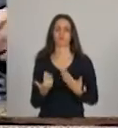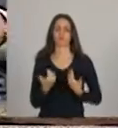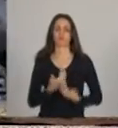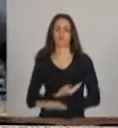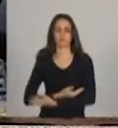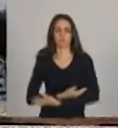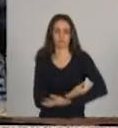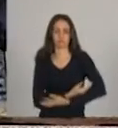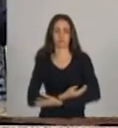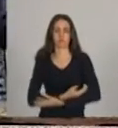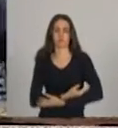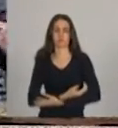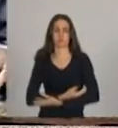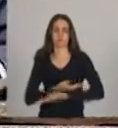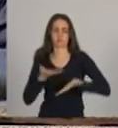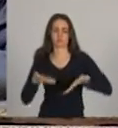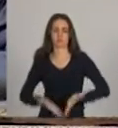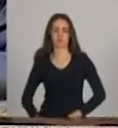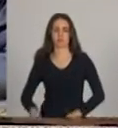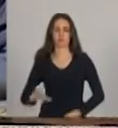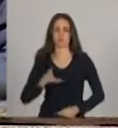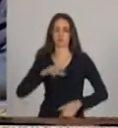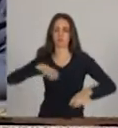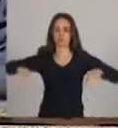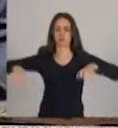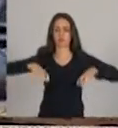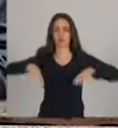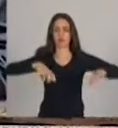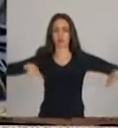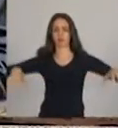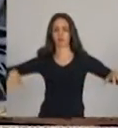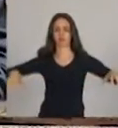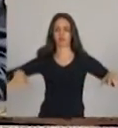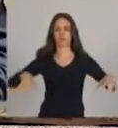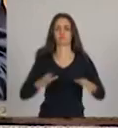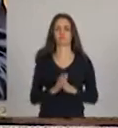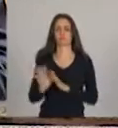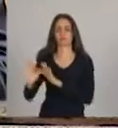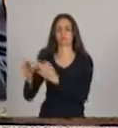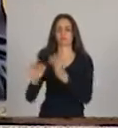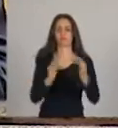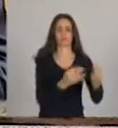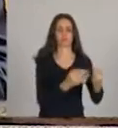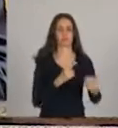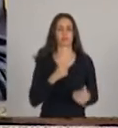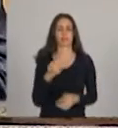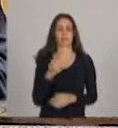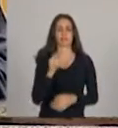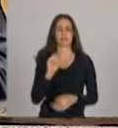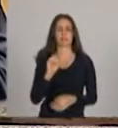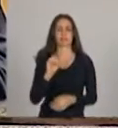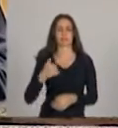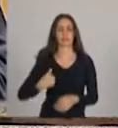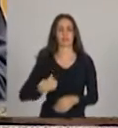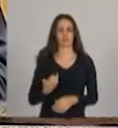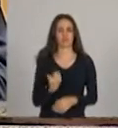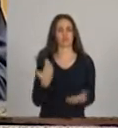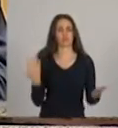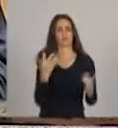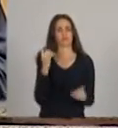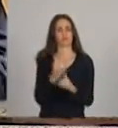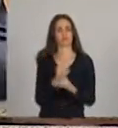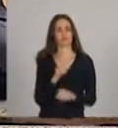saindo, um foi para um lado, outro foi para o outro, deputado Majeski. Tem irmão encontrando, 70 anos de idade, se encontrando